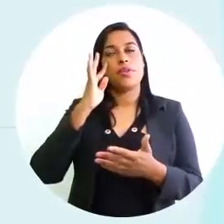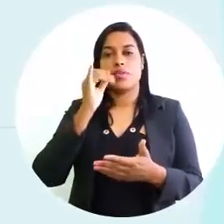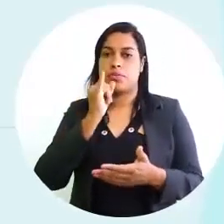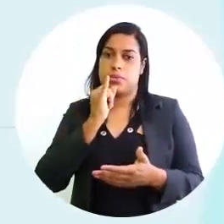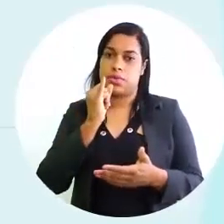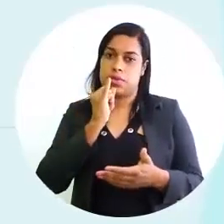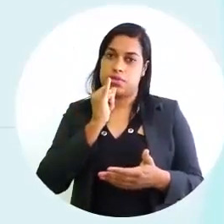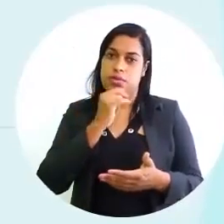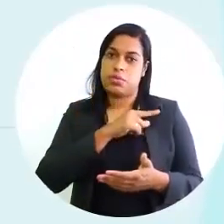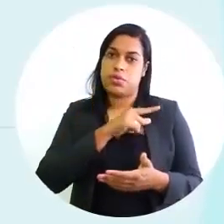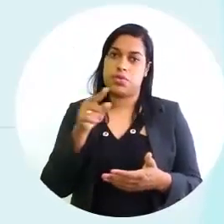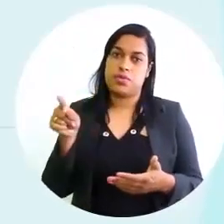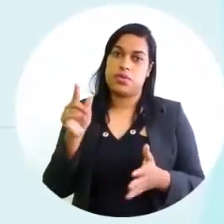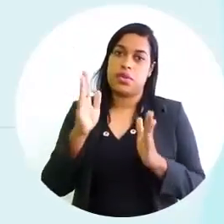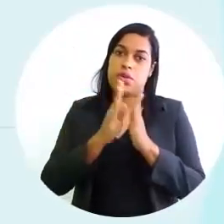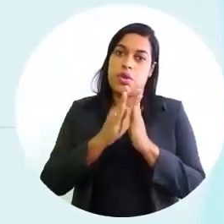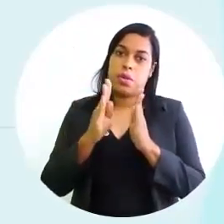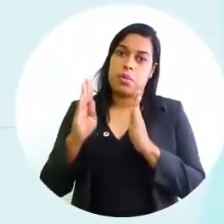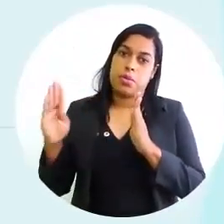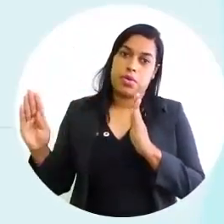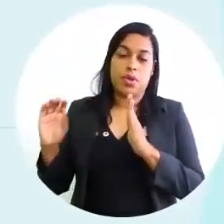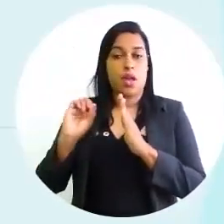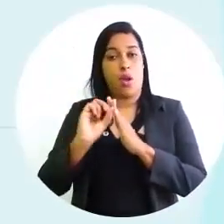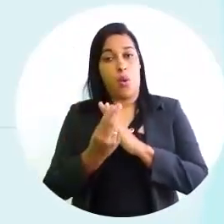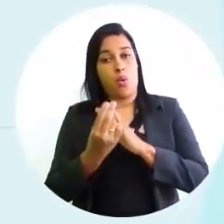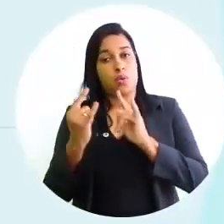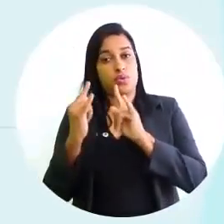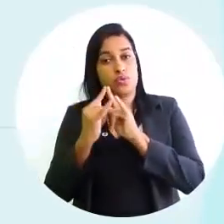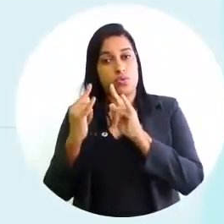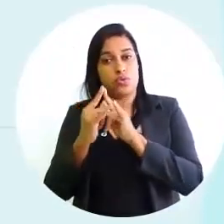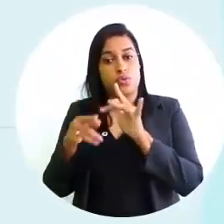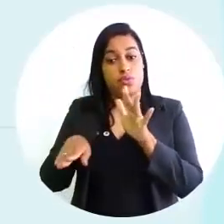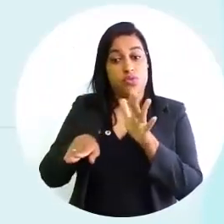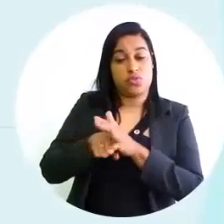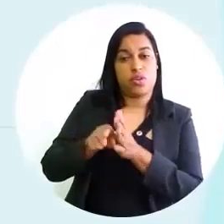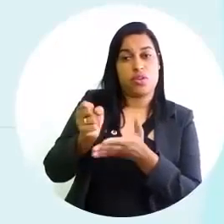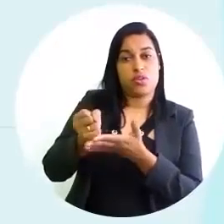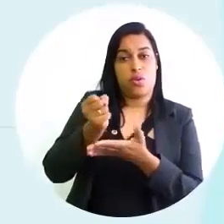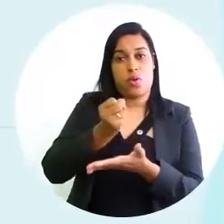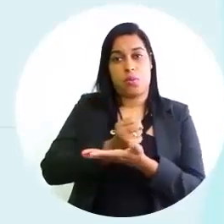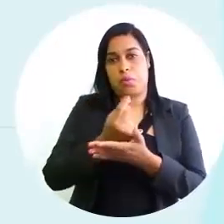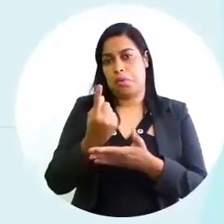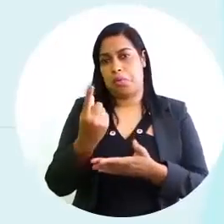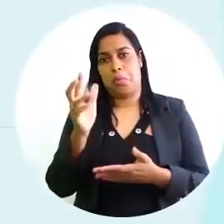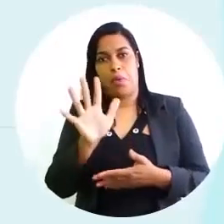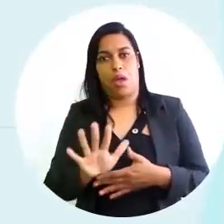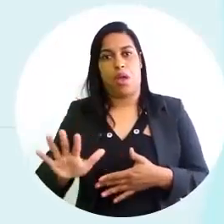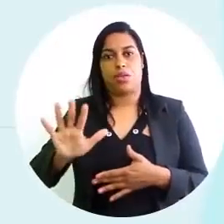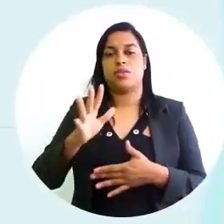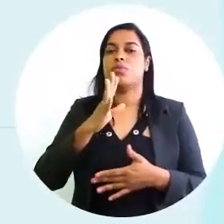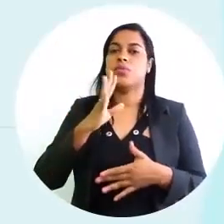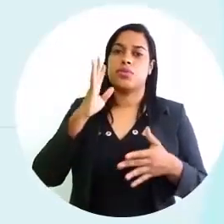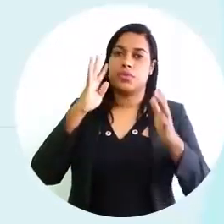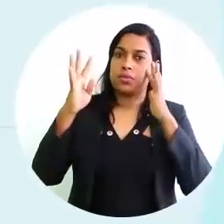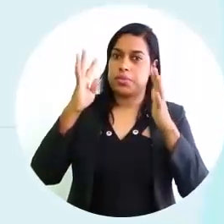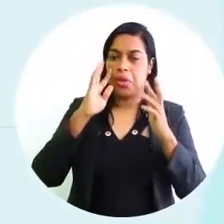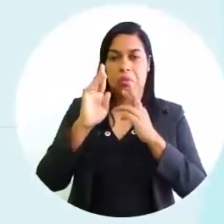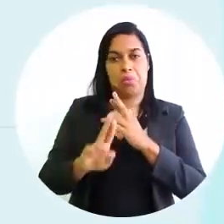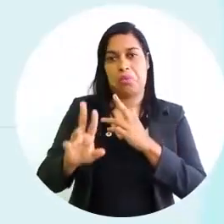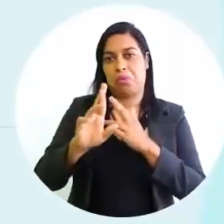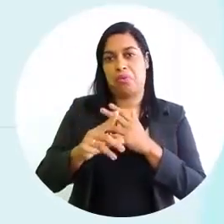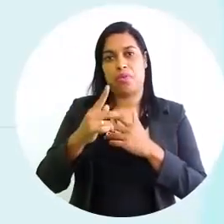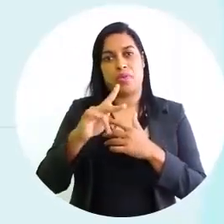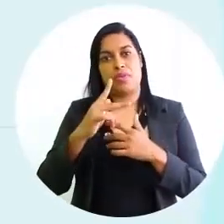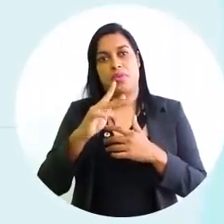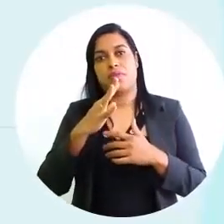você numa biblioteca ou numa instituição e chegam documentos de uma área do conhecimento diferente